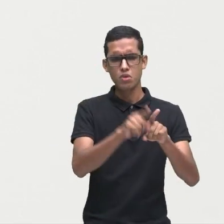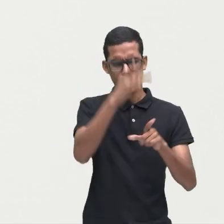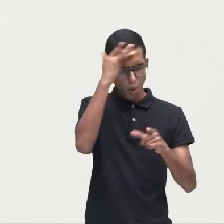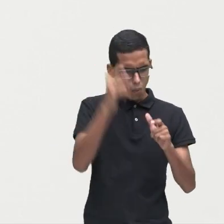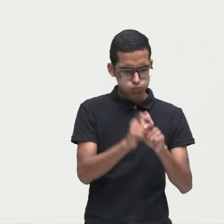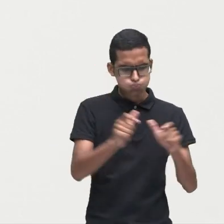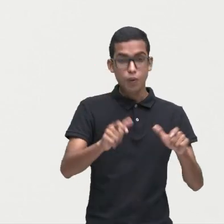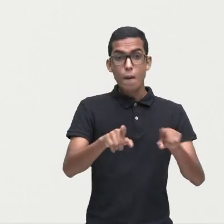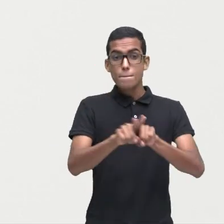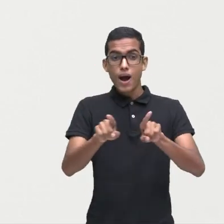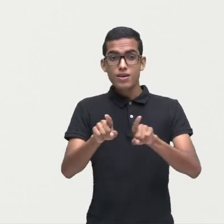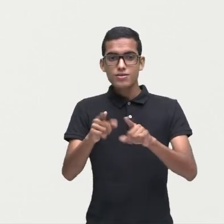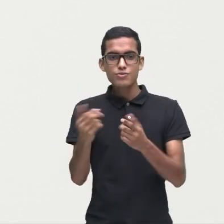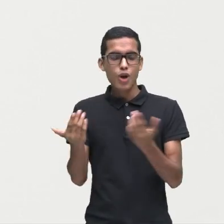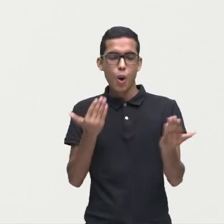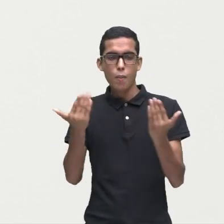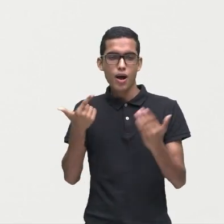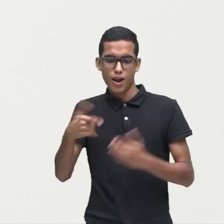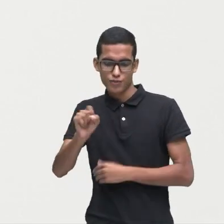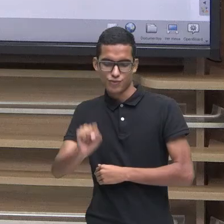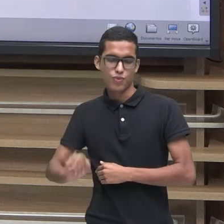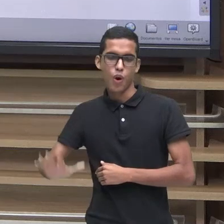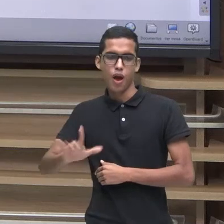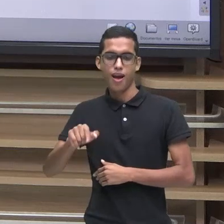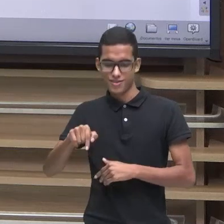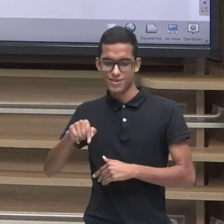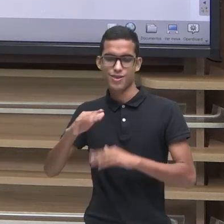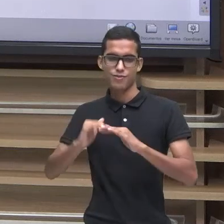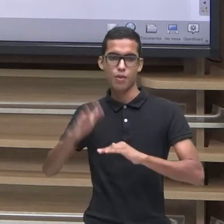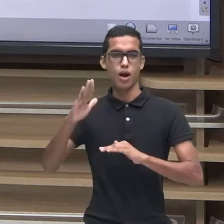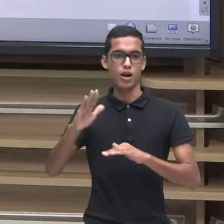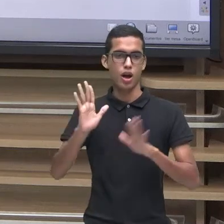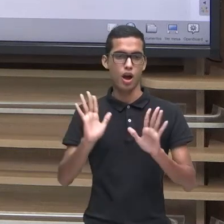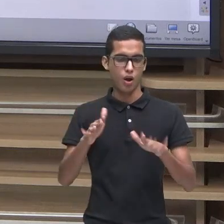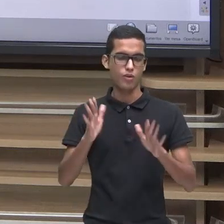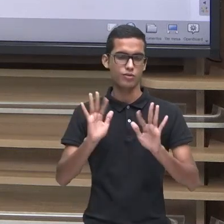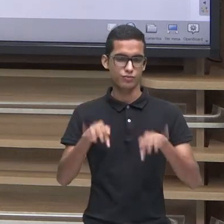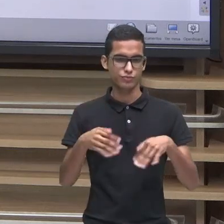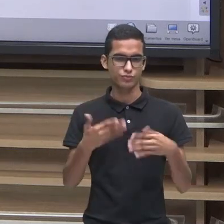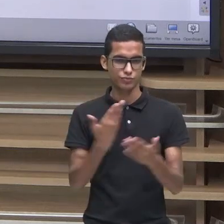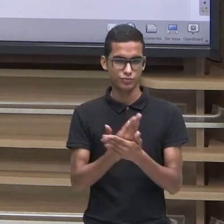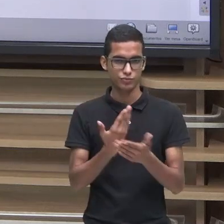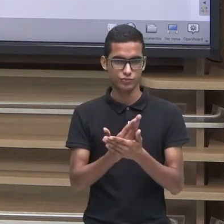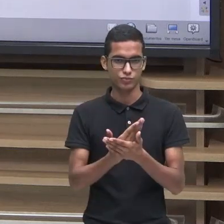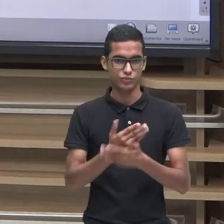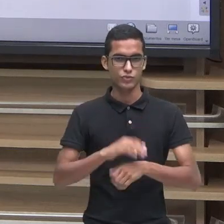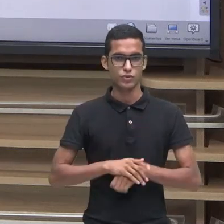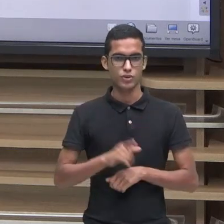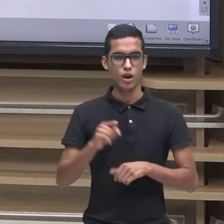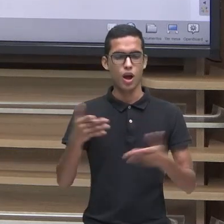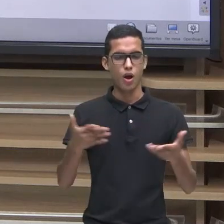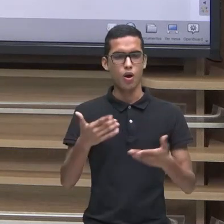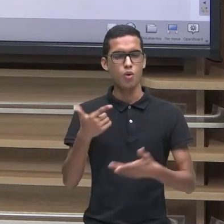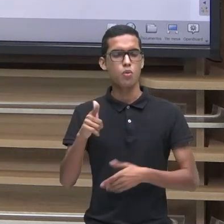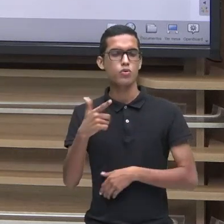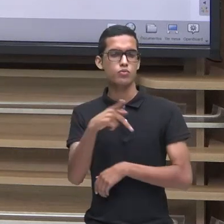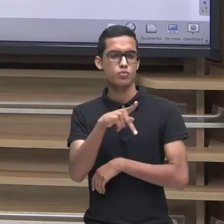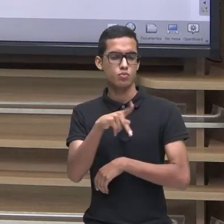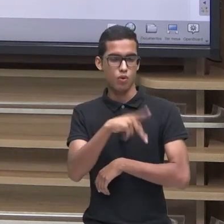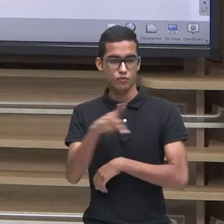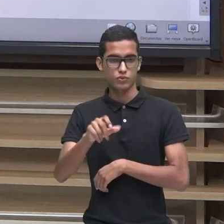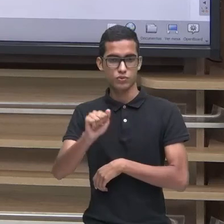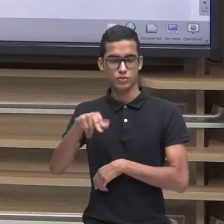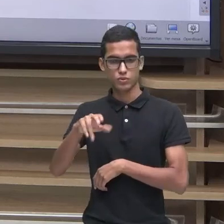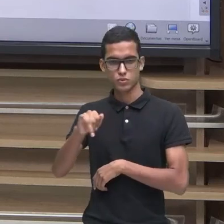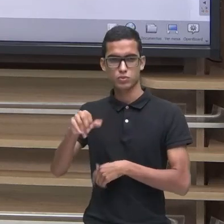do Brasil. Ok, pessoal? Encerro agora a minha participação com vocês. Fiquem aí com o professor Ananias na